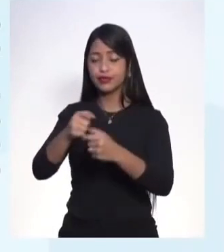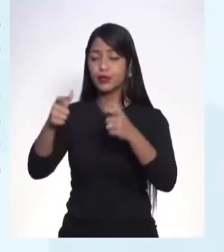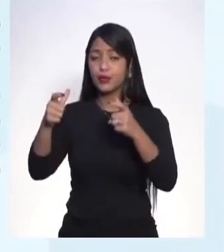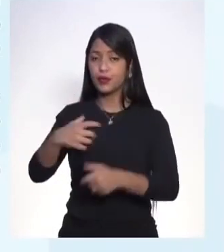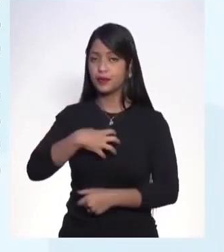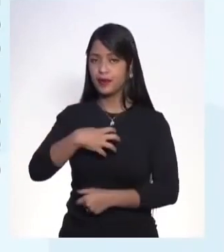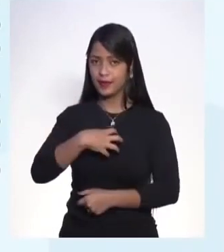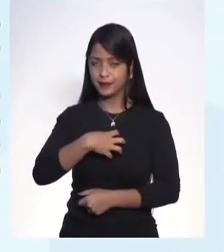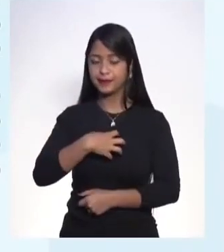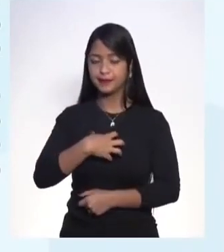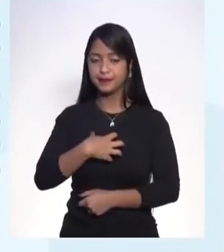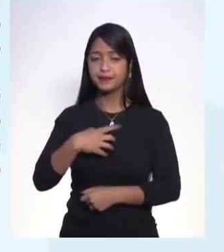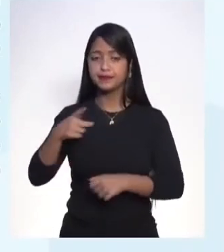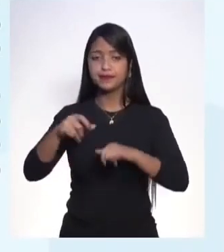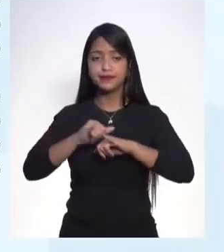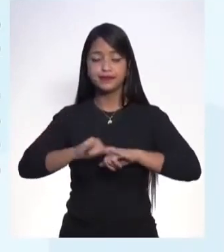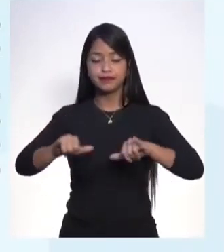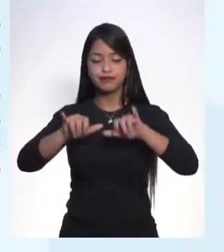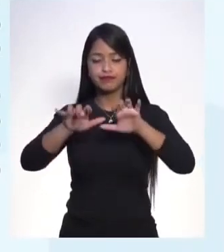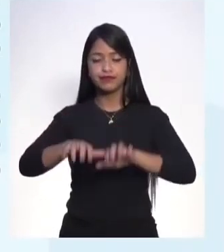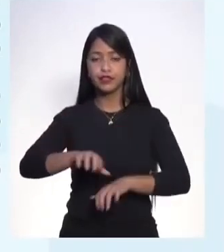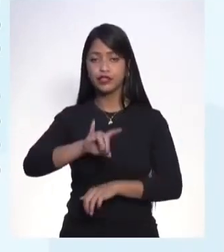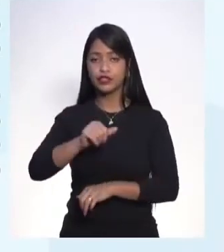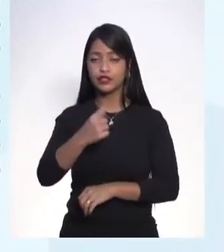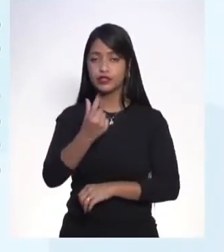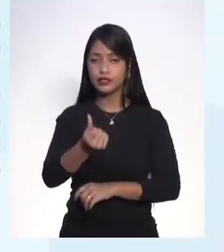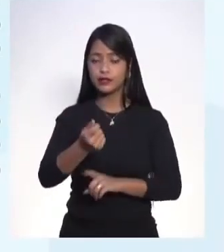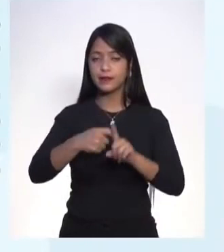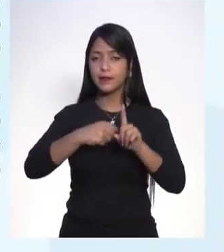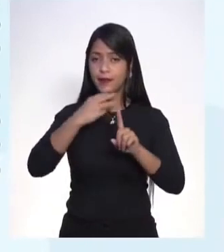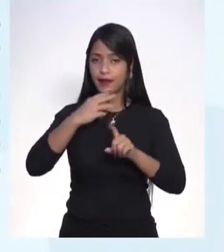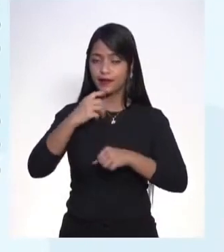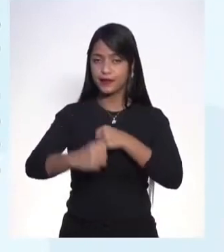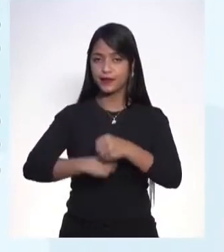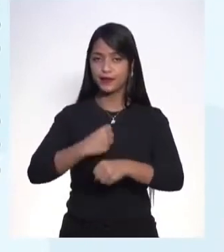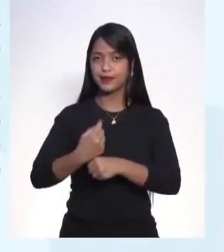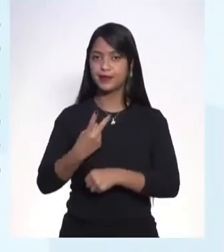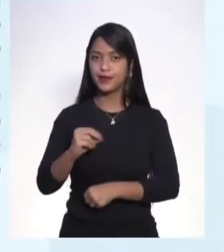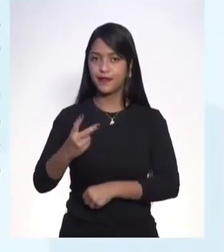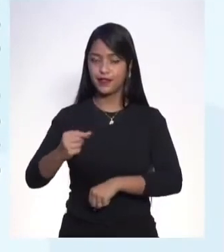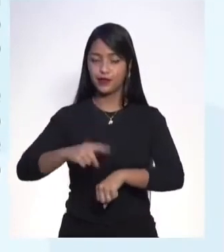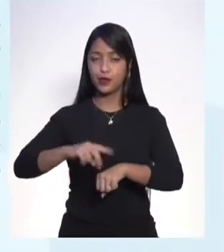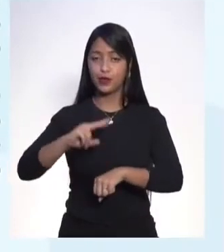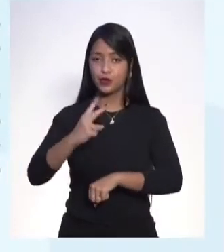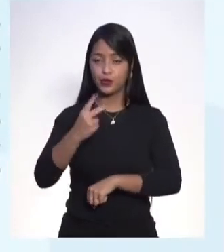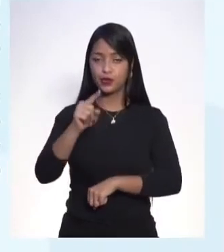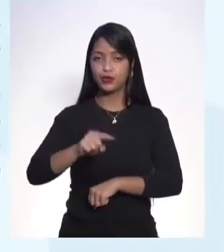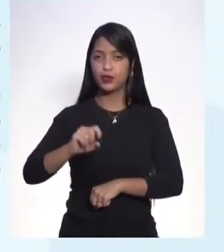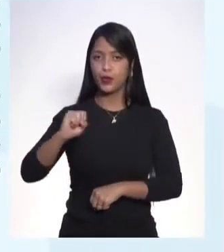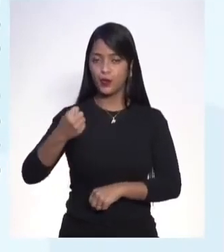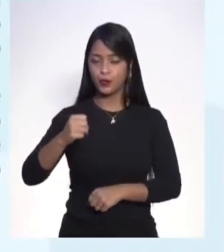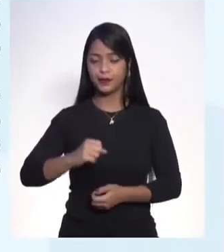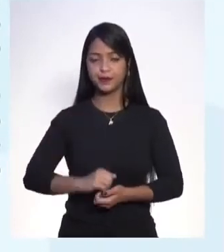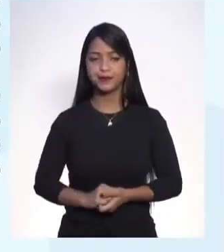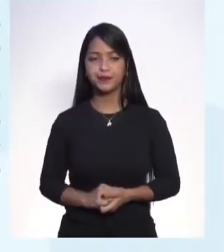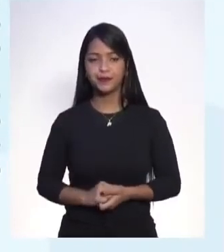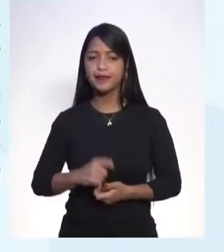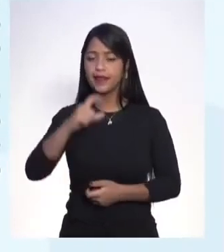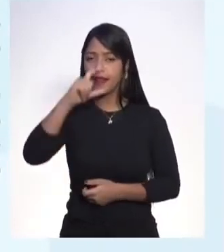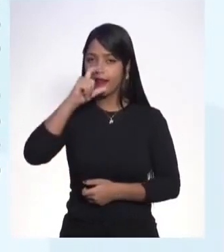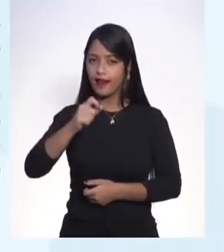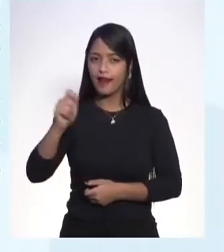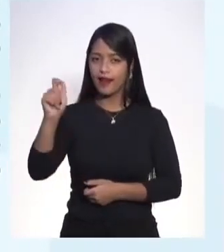BA. Publicada em 16 de 3 de 2020, 2:08. As ararinhas